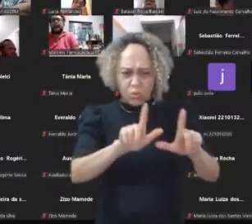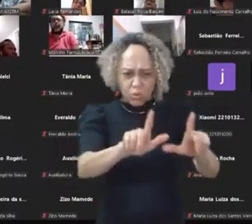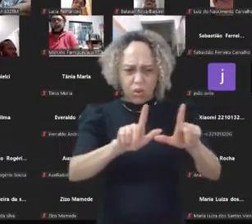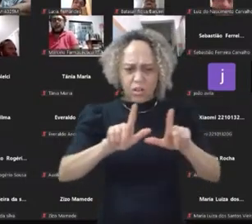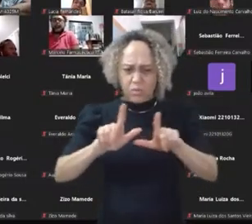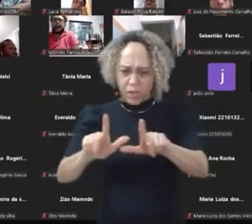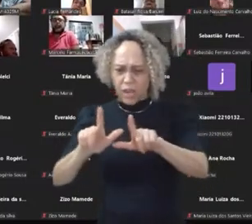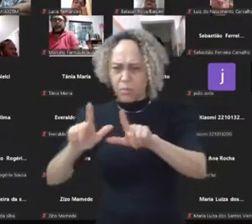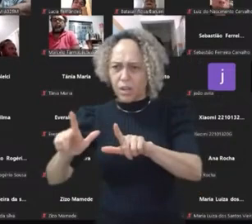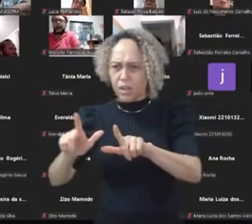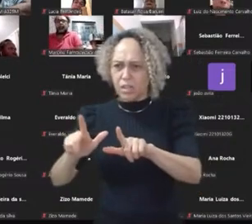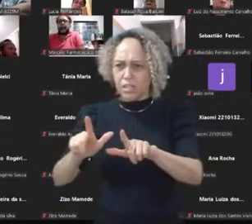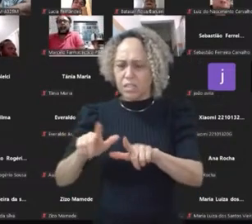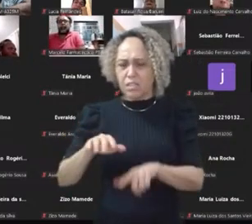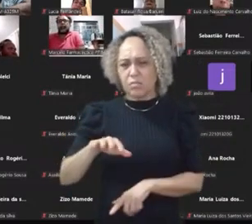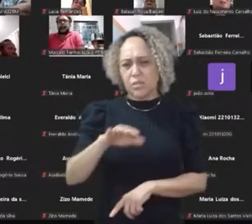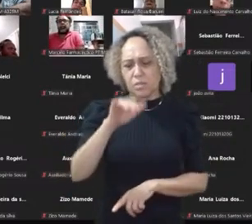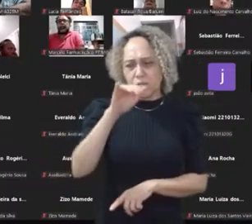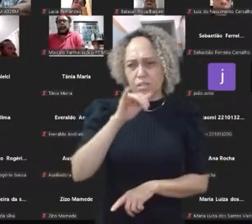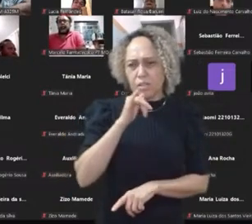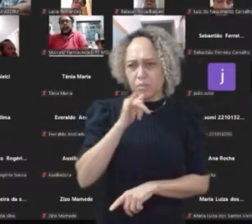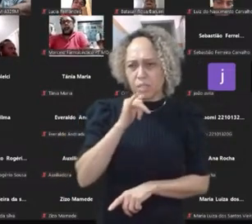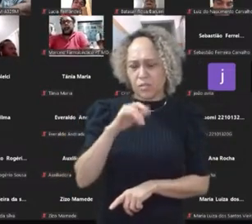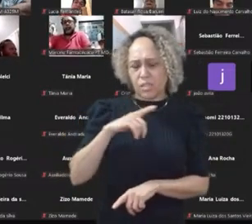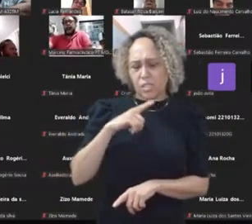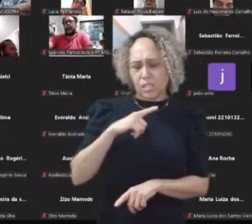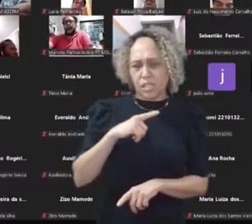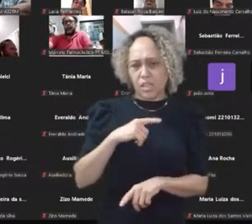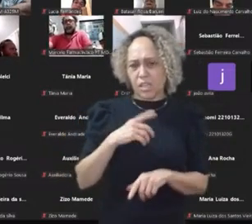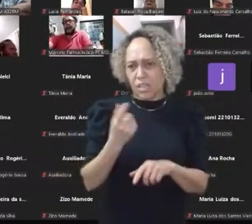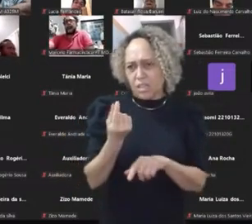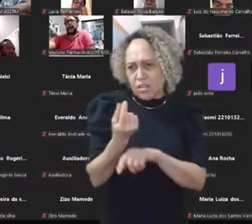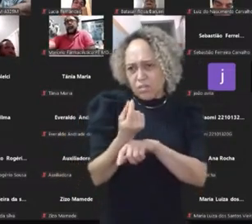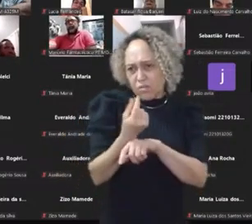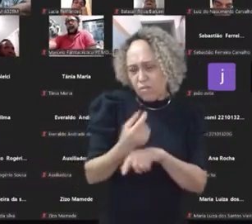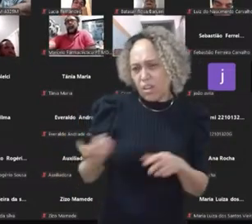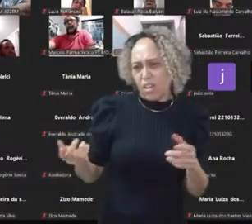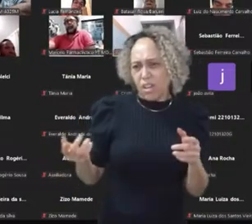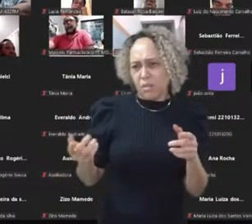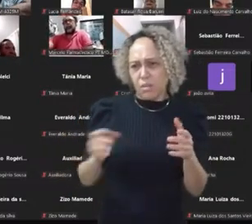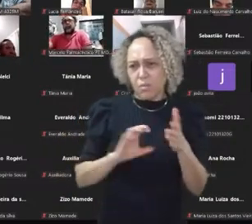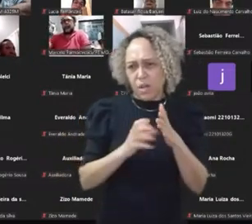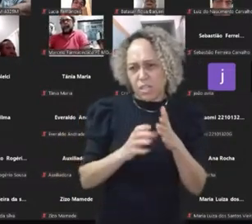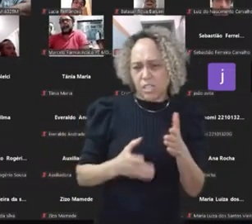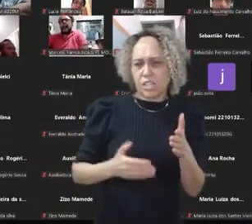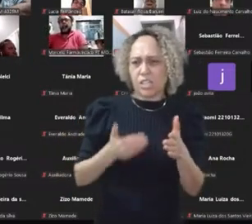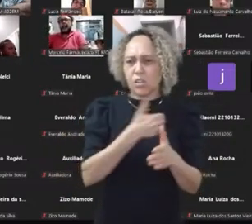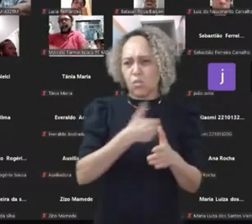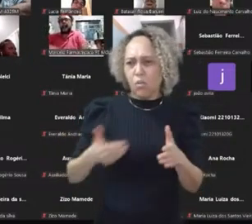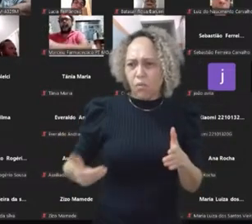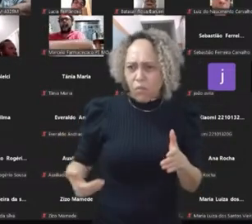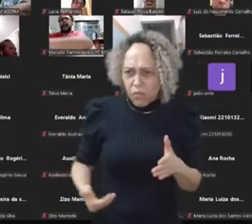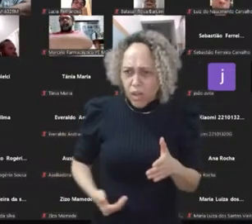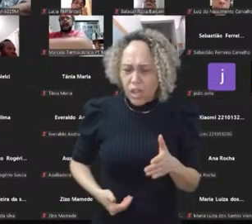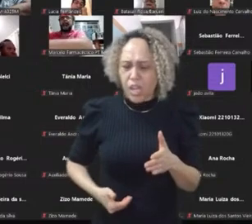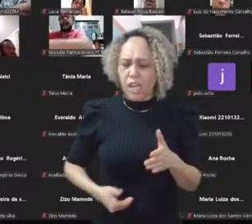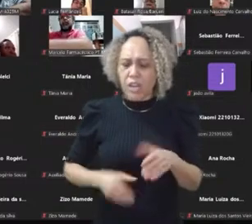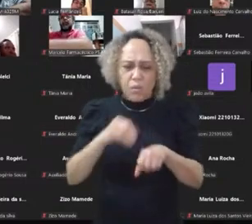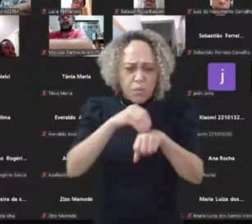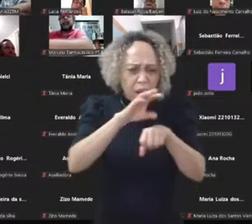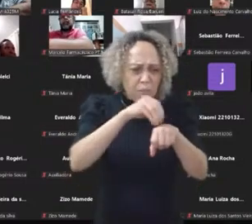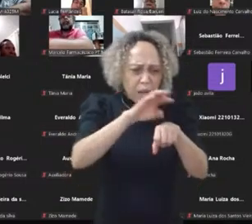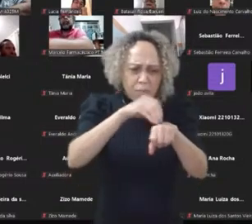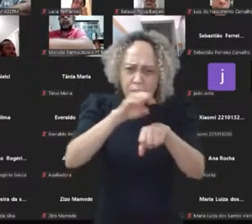quem quem tem verba no caso partido eh governo aí parlamentares produzir o máximo de